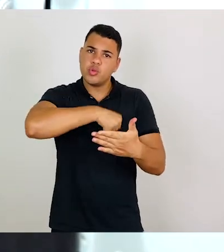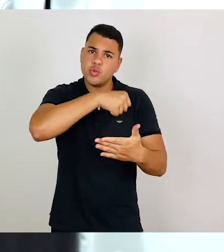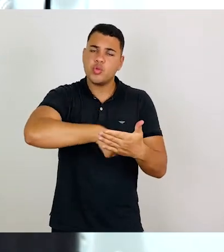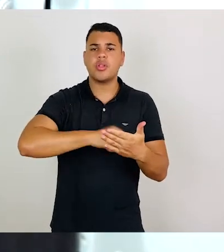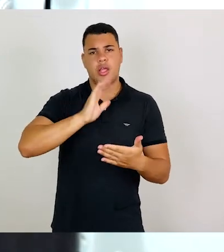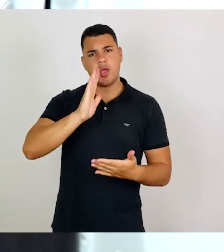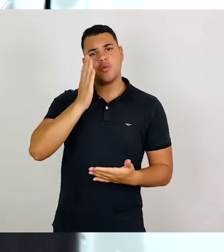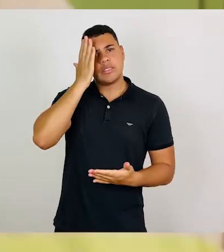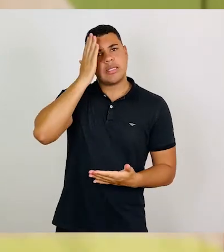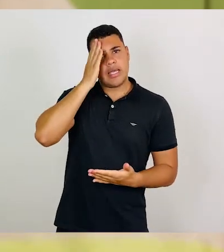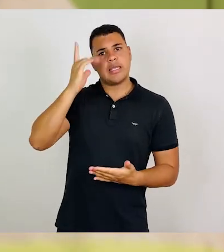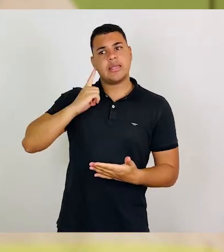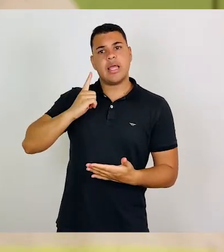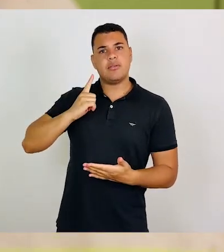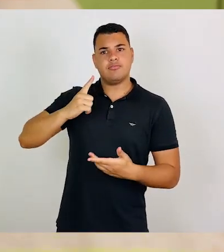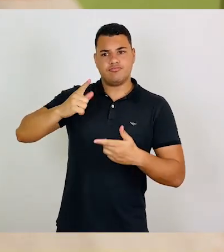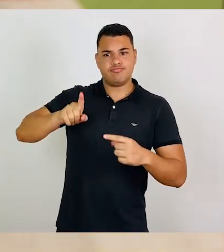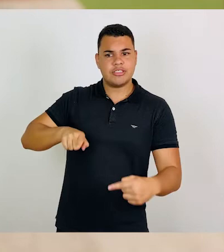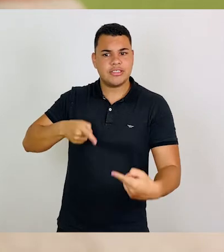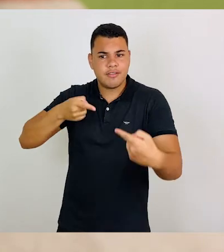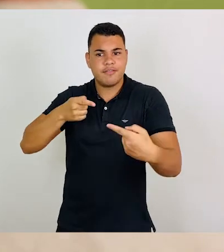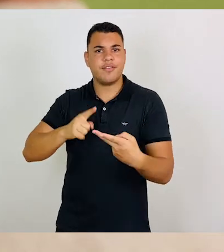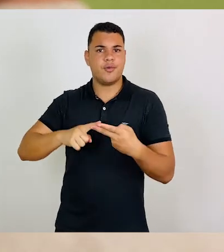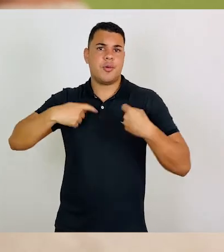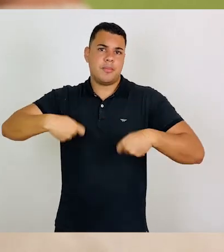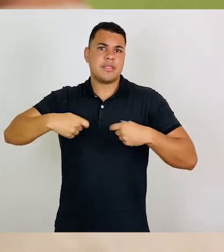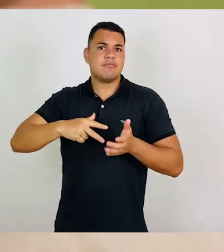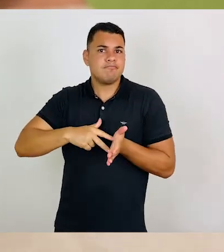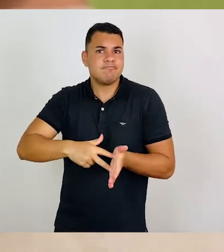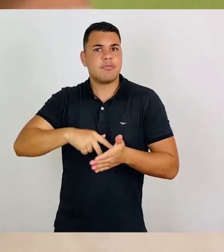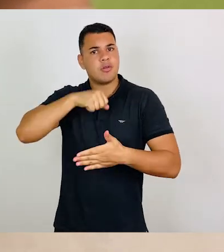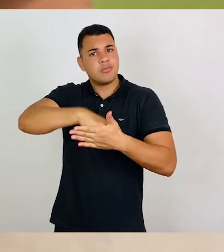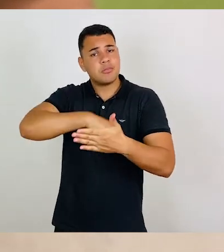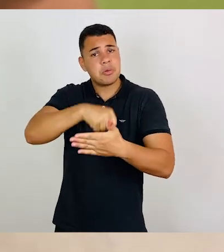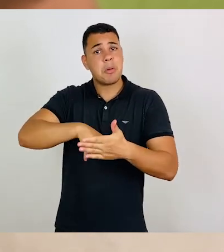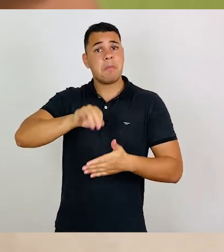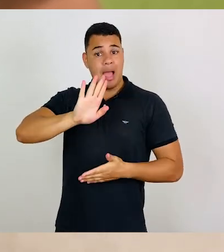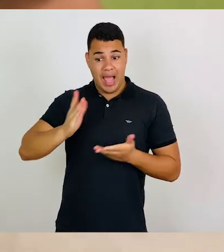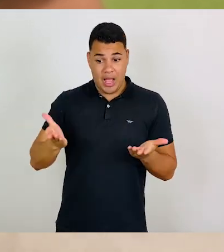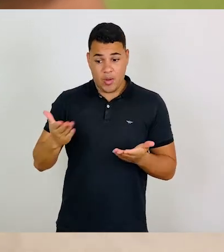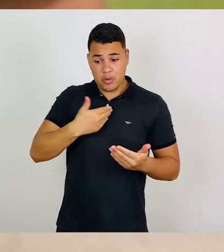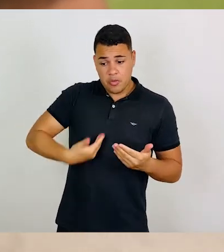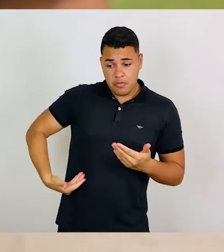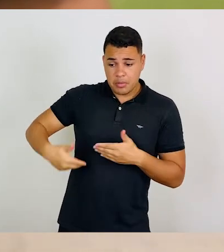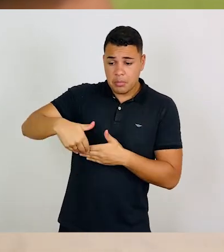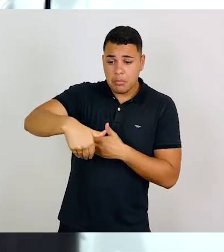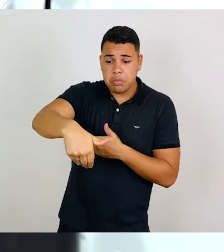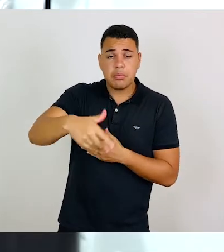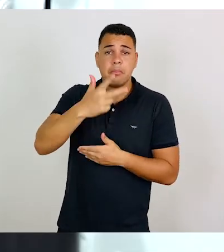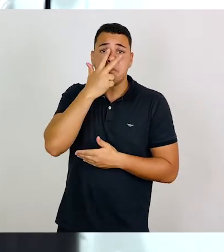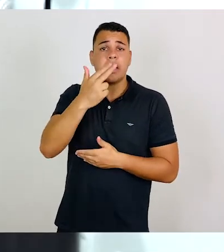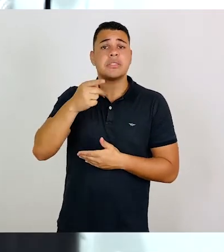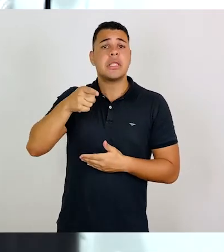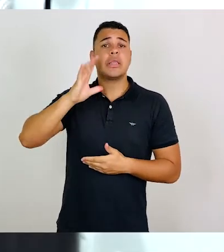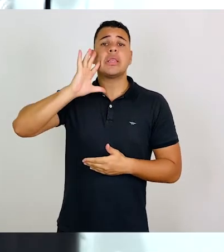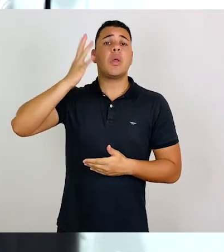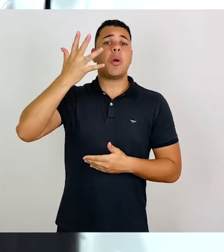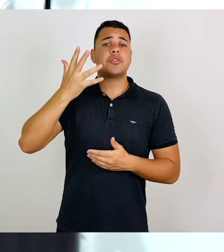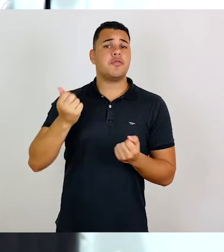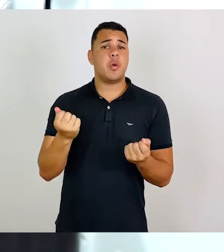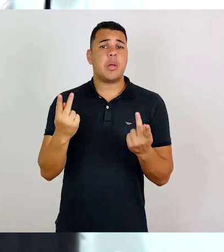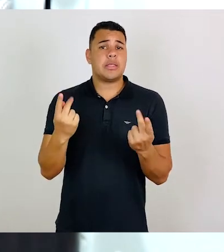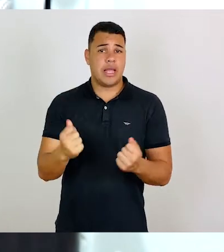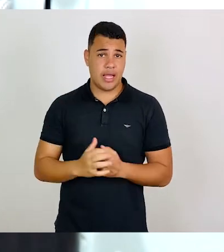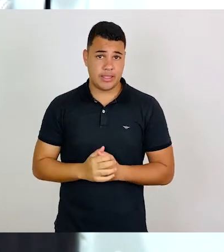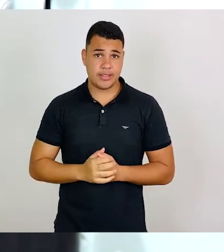comum. Isso é um avanço, embora a gente saiba que temos muitos desafios pela frente, mas a atual gestão, eu